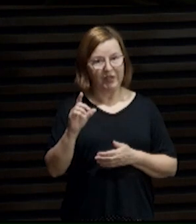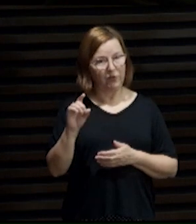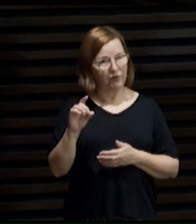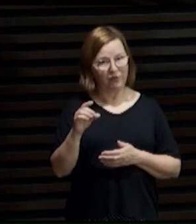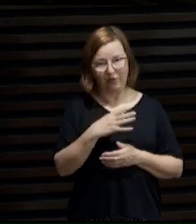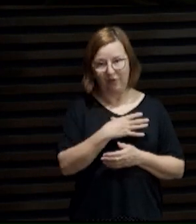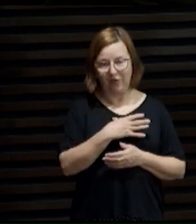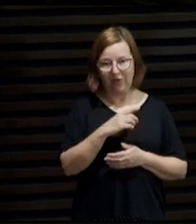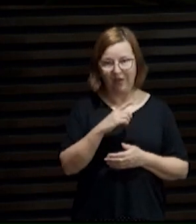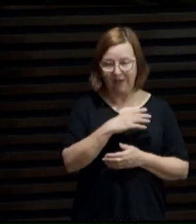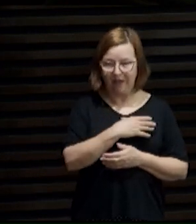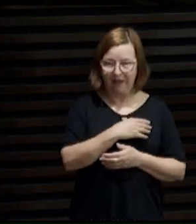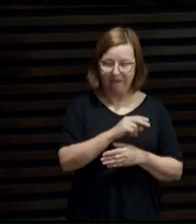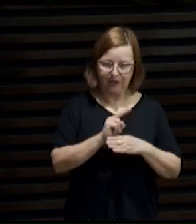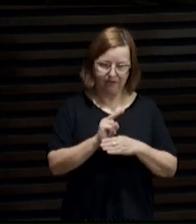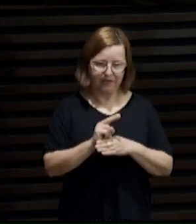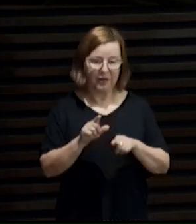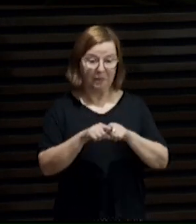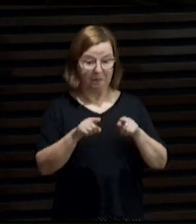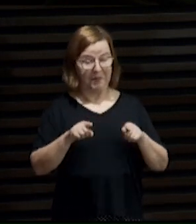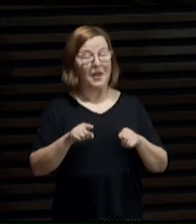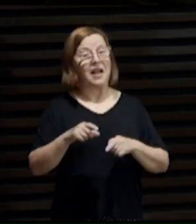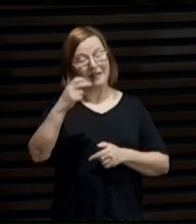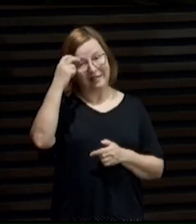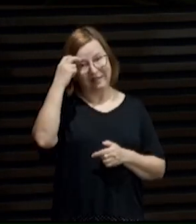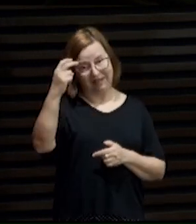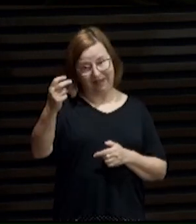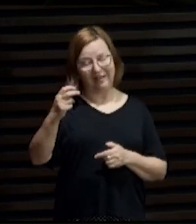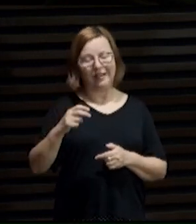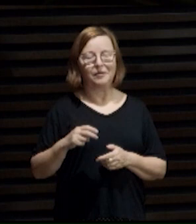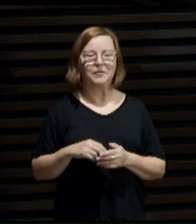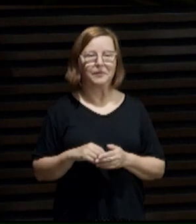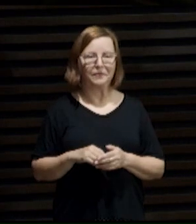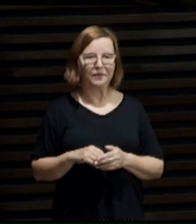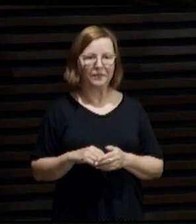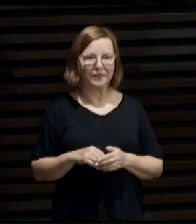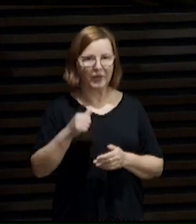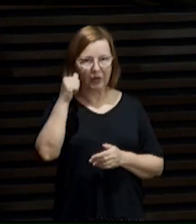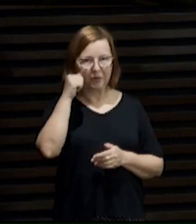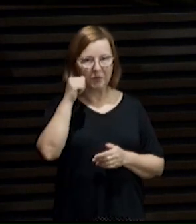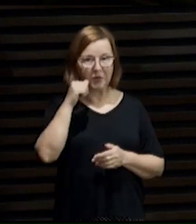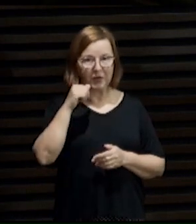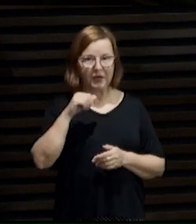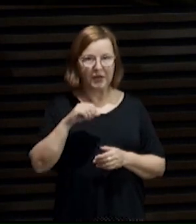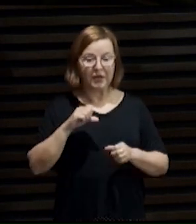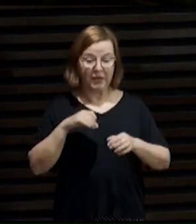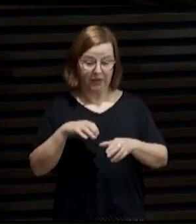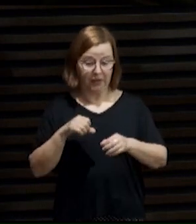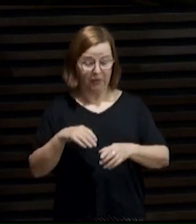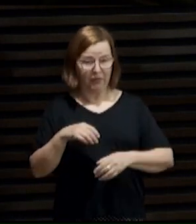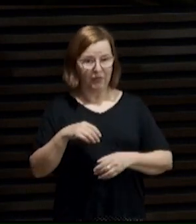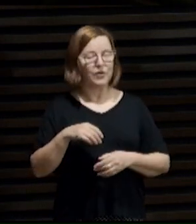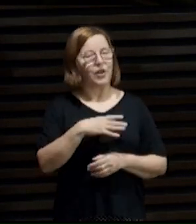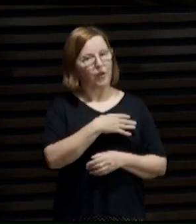casa. É a mulher que traz ternura para casa. É a mulher que educa os filhos na